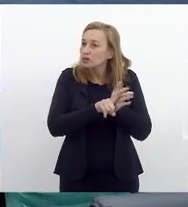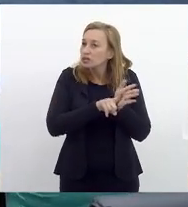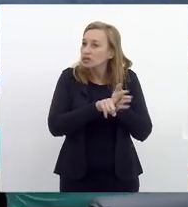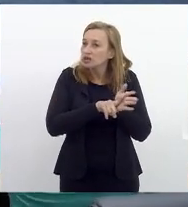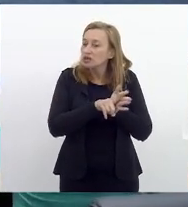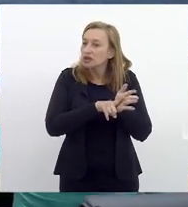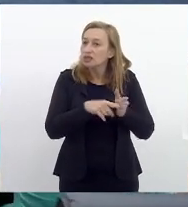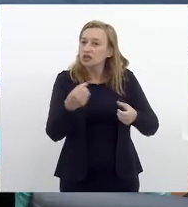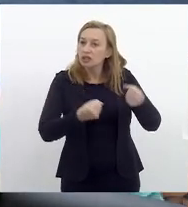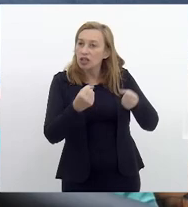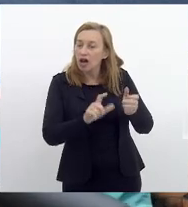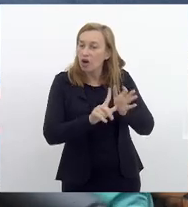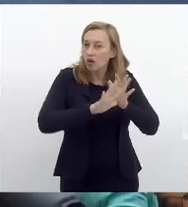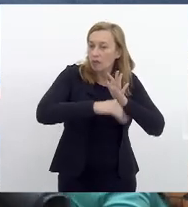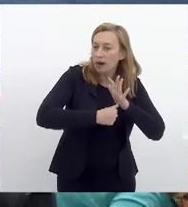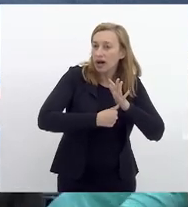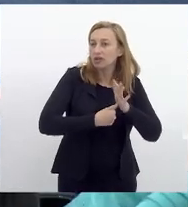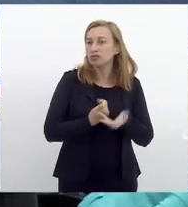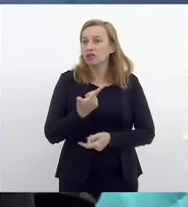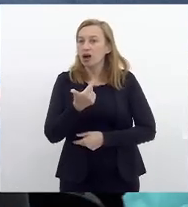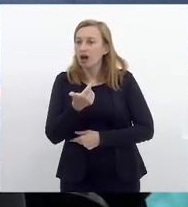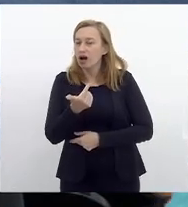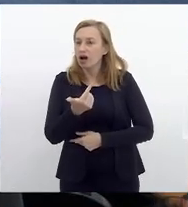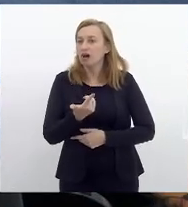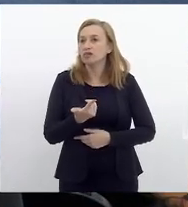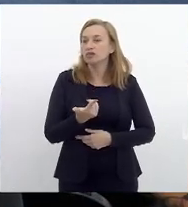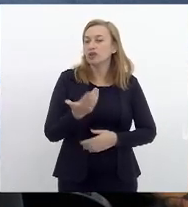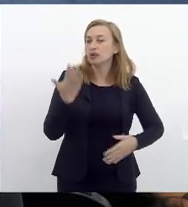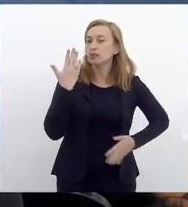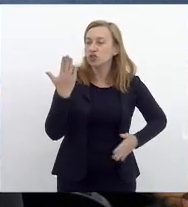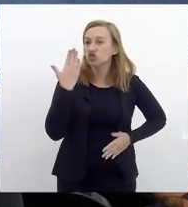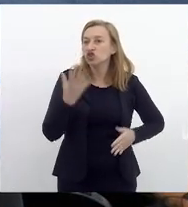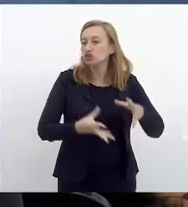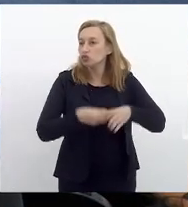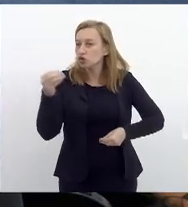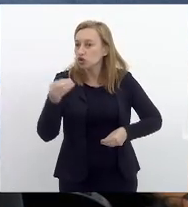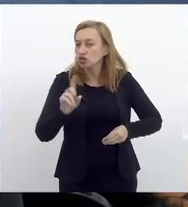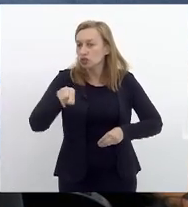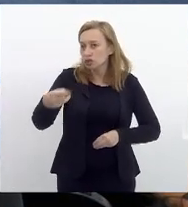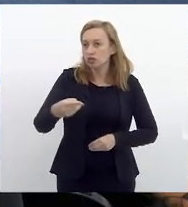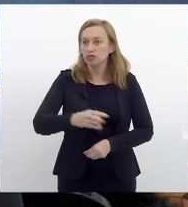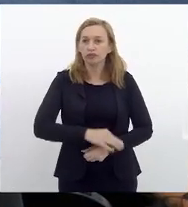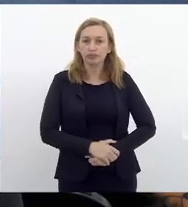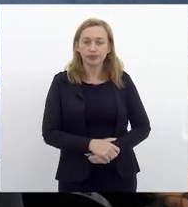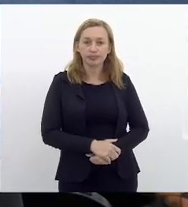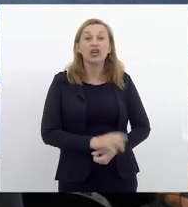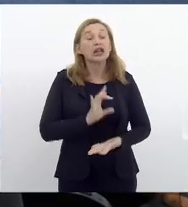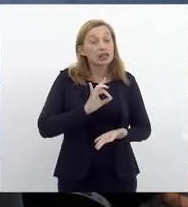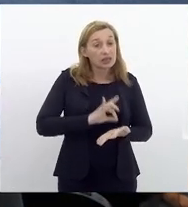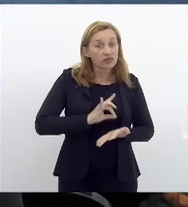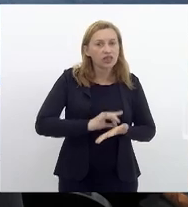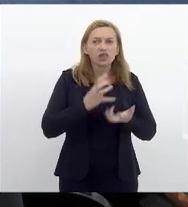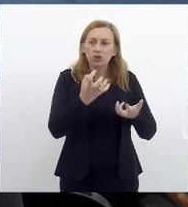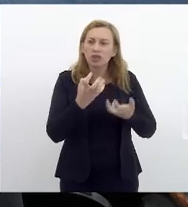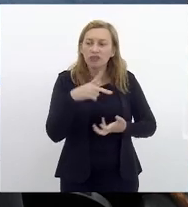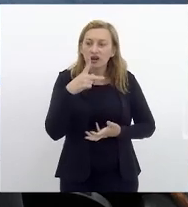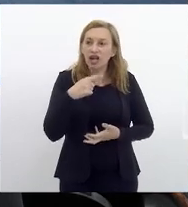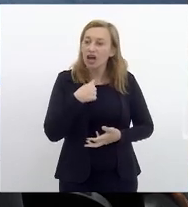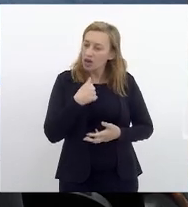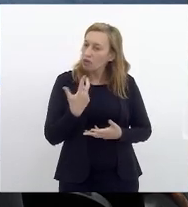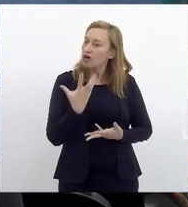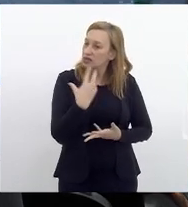de carro roubado, armas, criminosos fugidos, etc. Na verdade, eu quero dizer que eu também